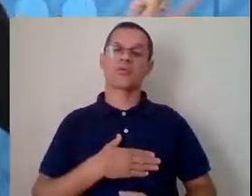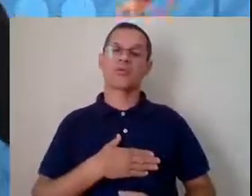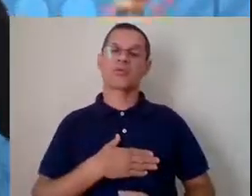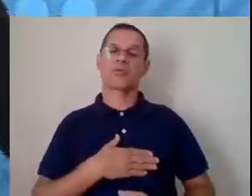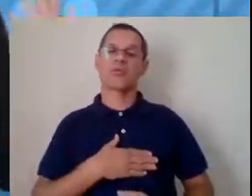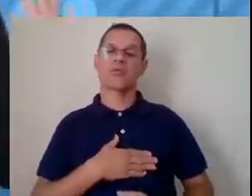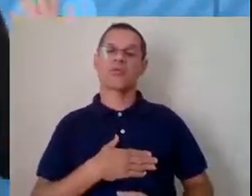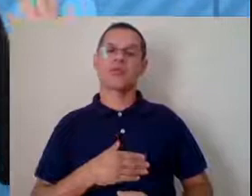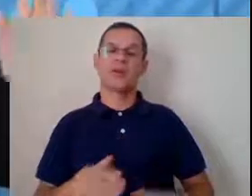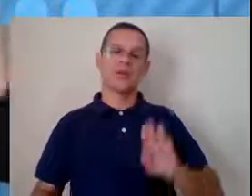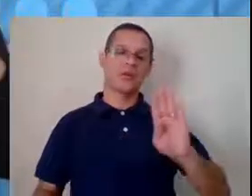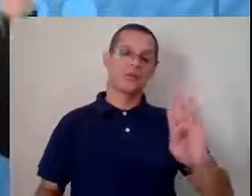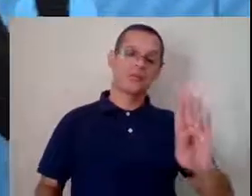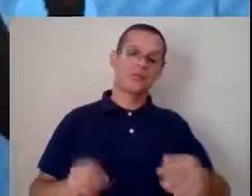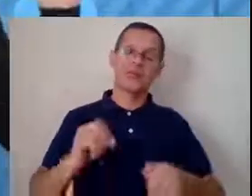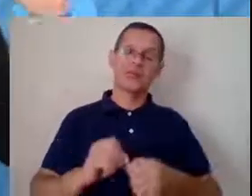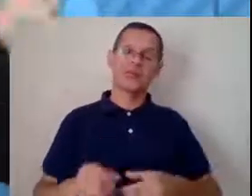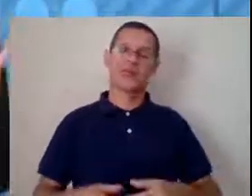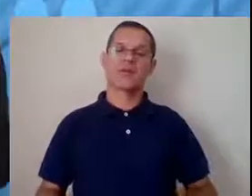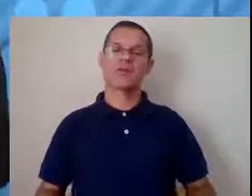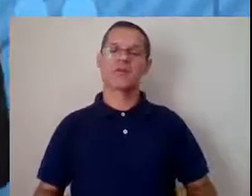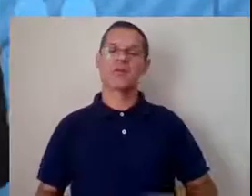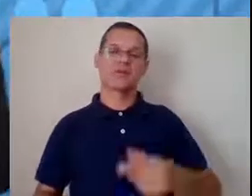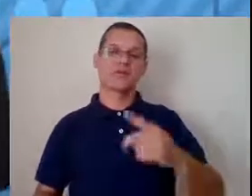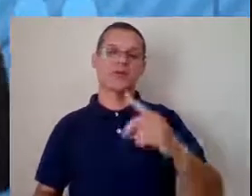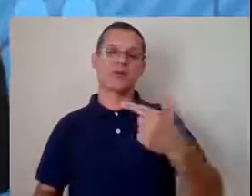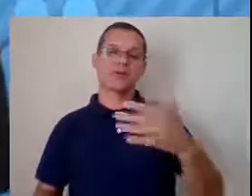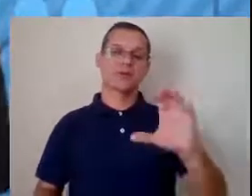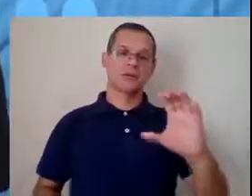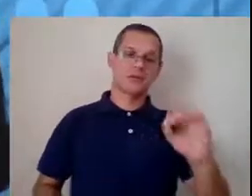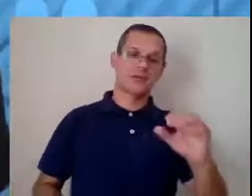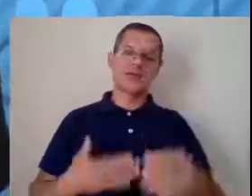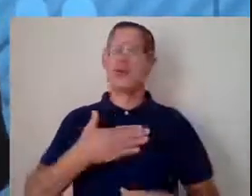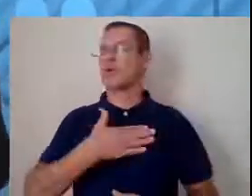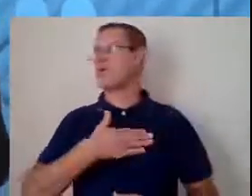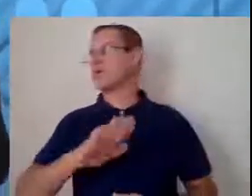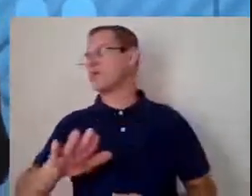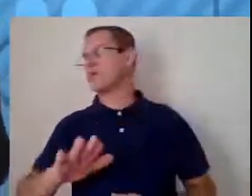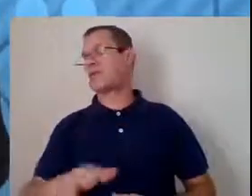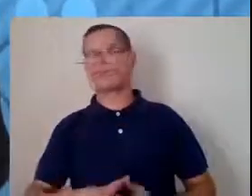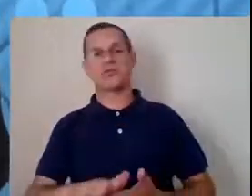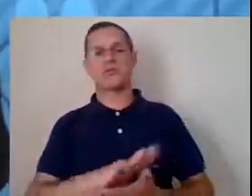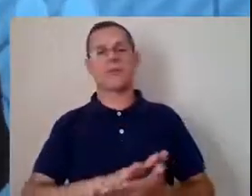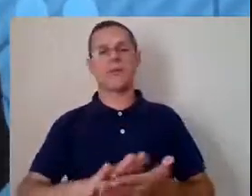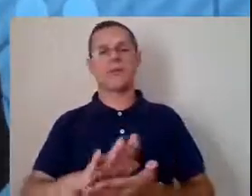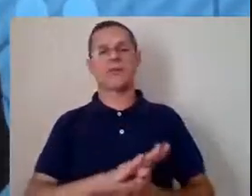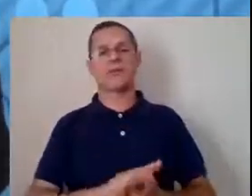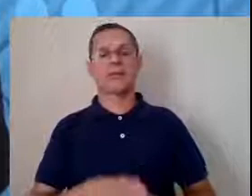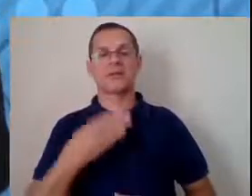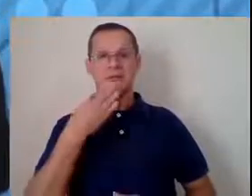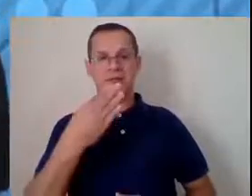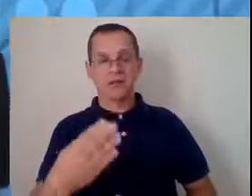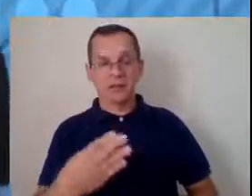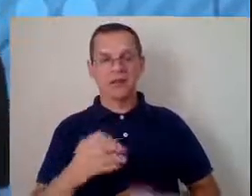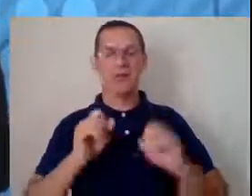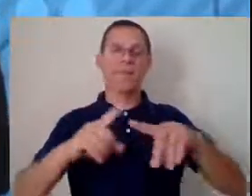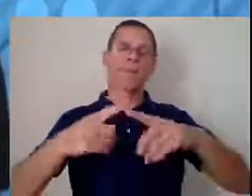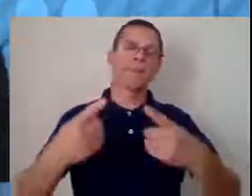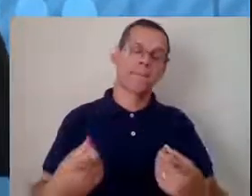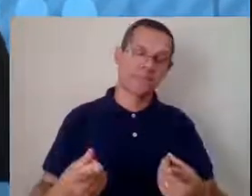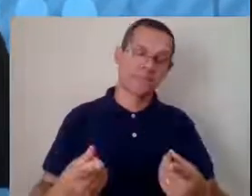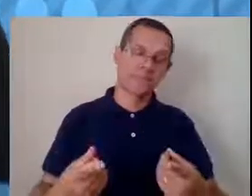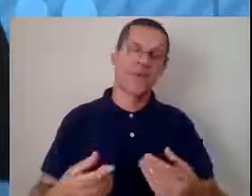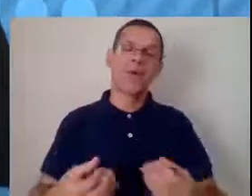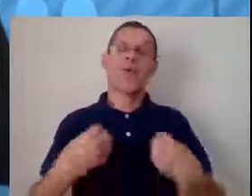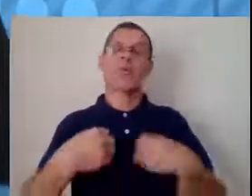pó D, então eu faço parte lá dos 120 que não gostam de nenhuma dessas marcas, tá?